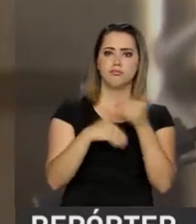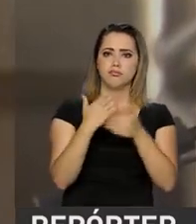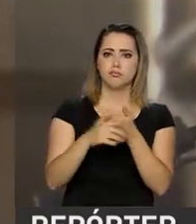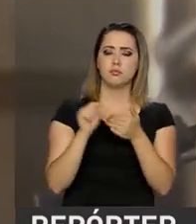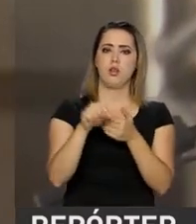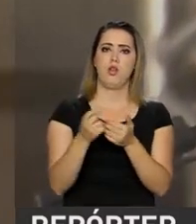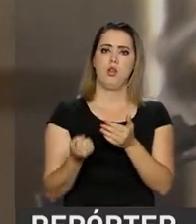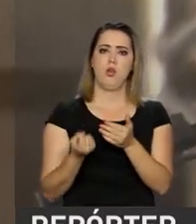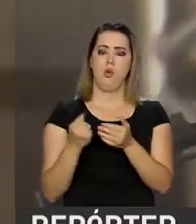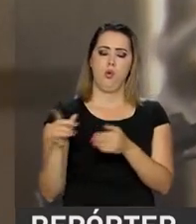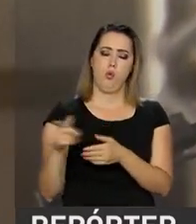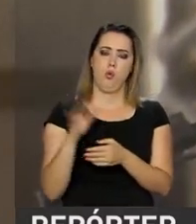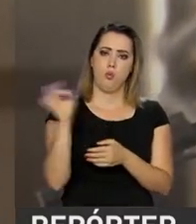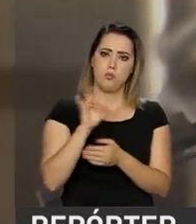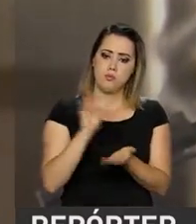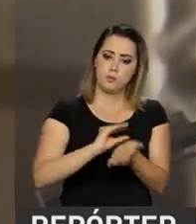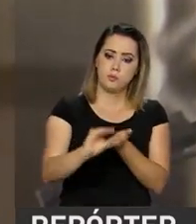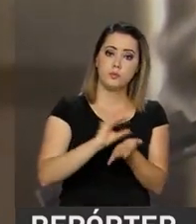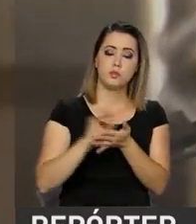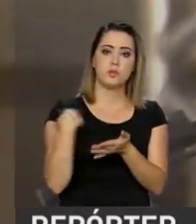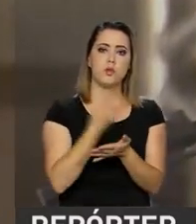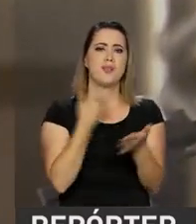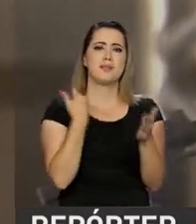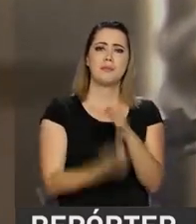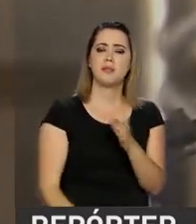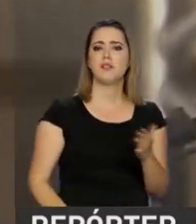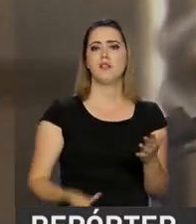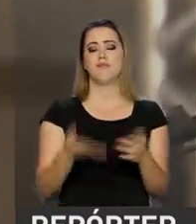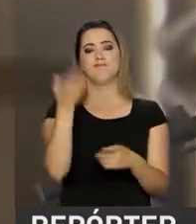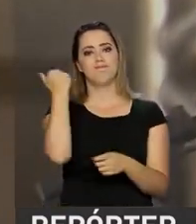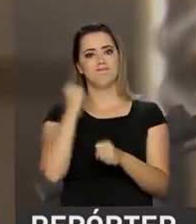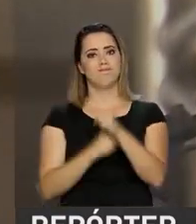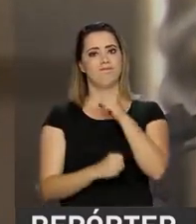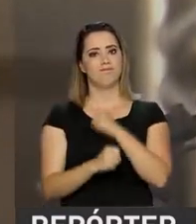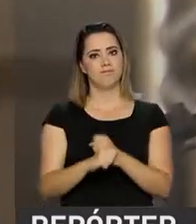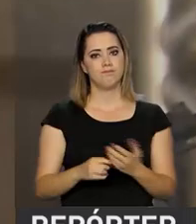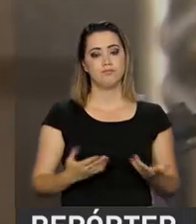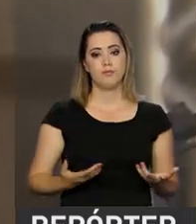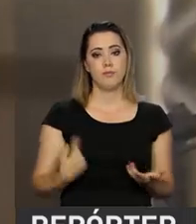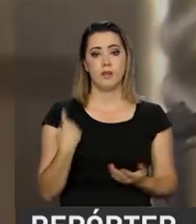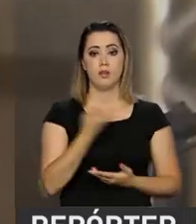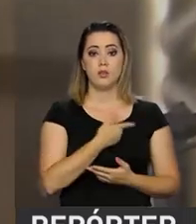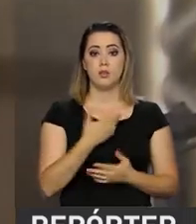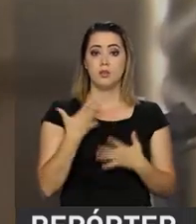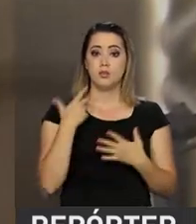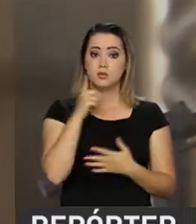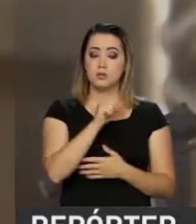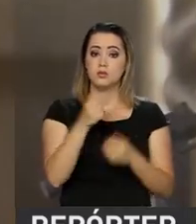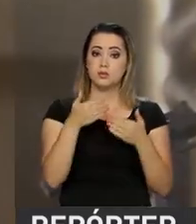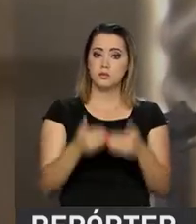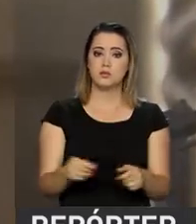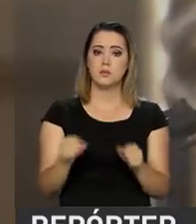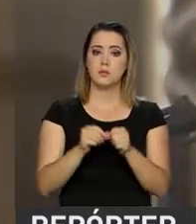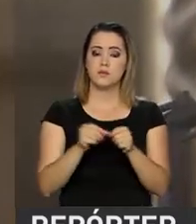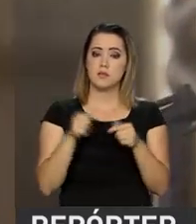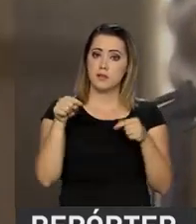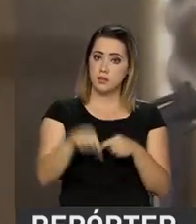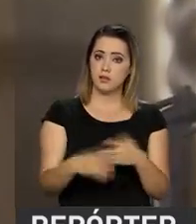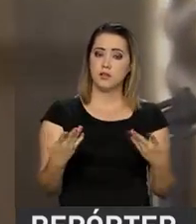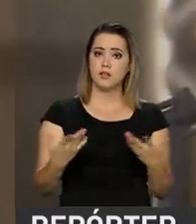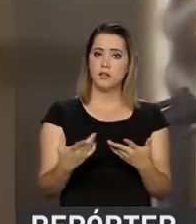o grau de investimento que nós perdemos eh no passado não é e nós estamos fazendo coisas convenhamos aqui se